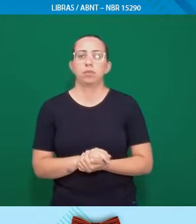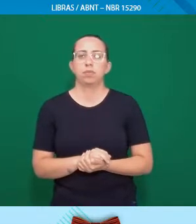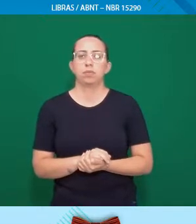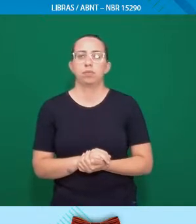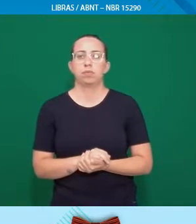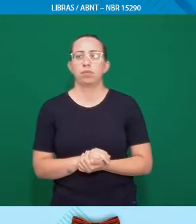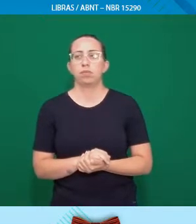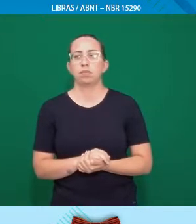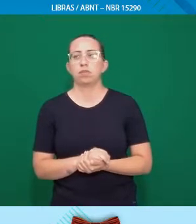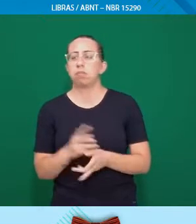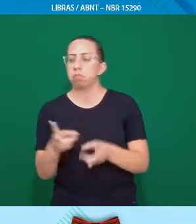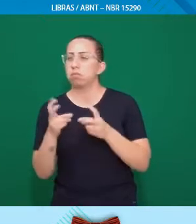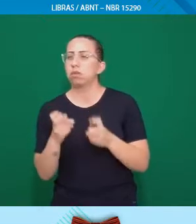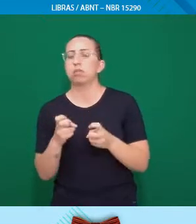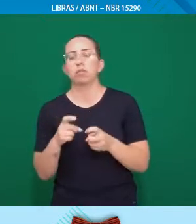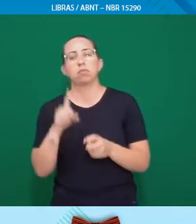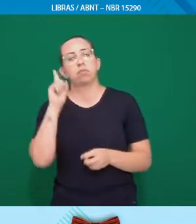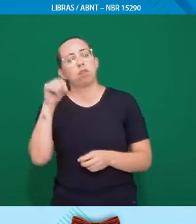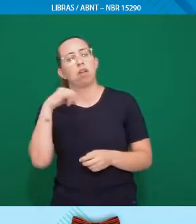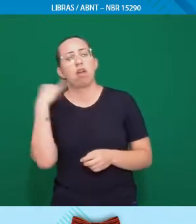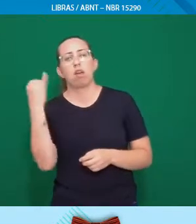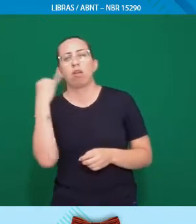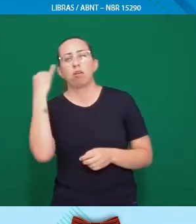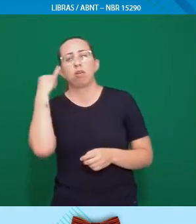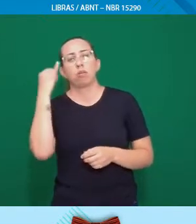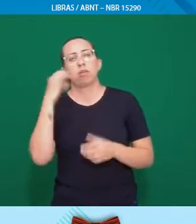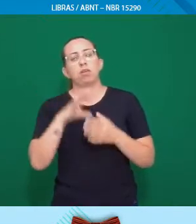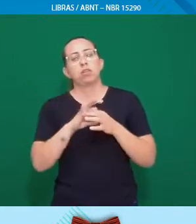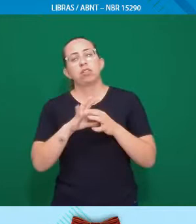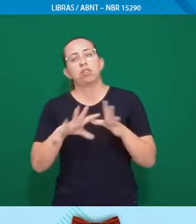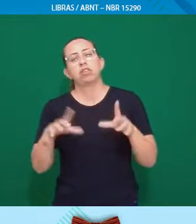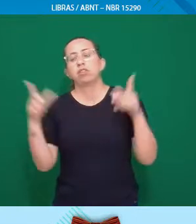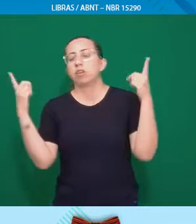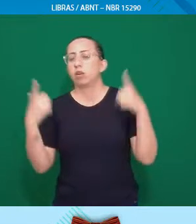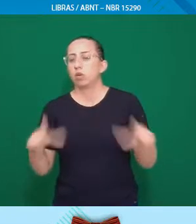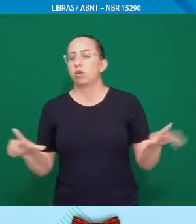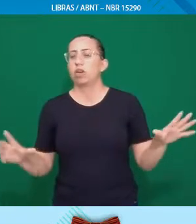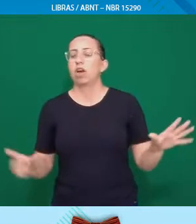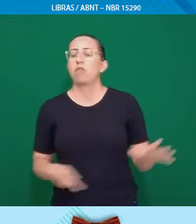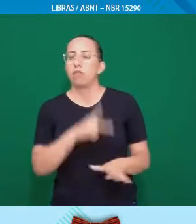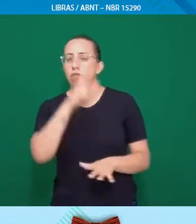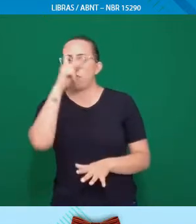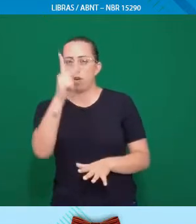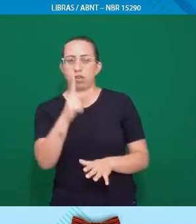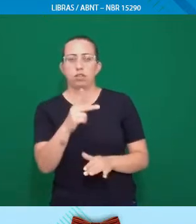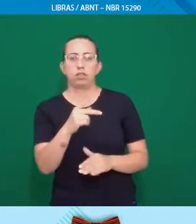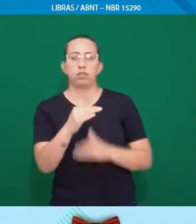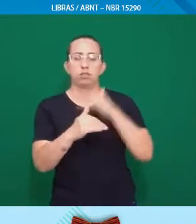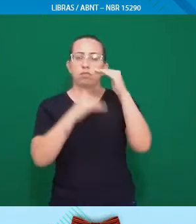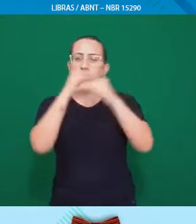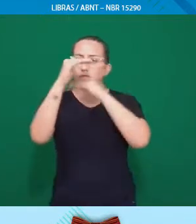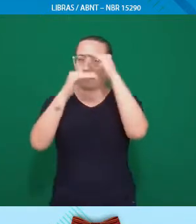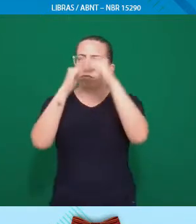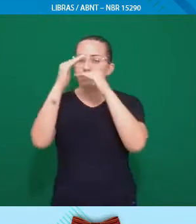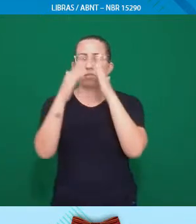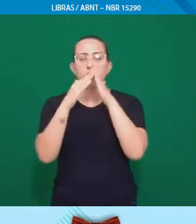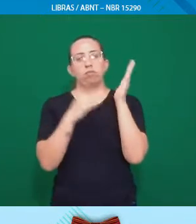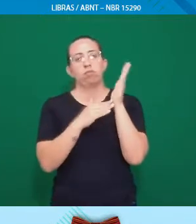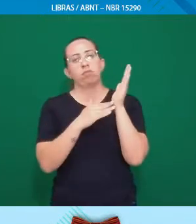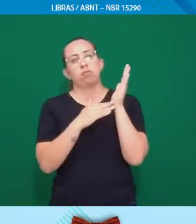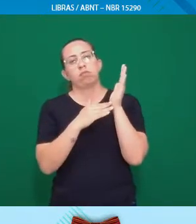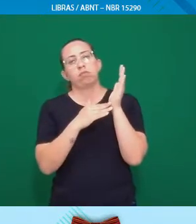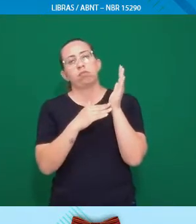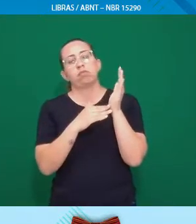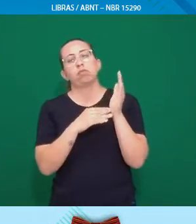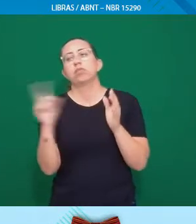cooperativismo e eu vejo que é muito importante a gente fortalecer este espaço que é um espaço de crescimento não só dos cooperados